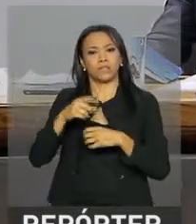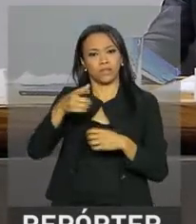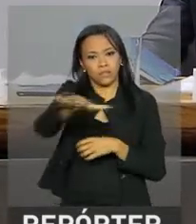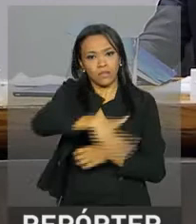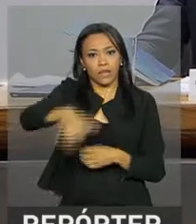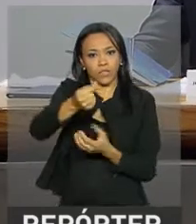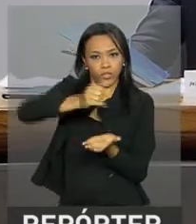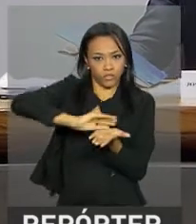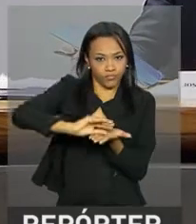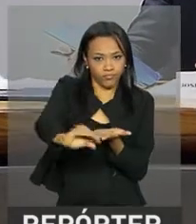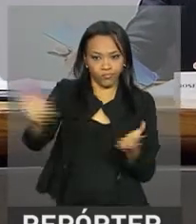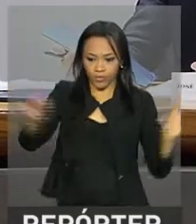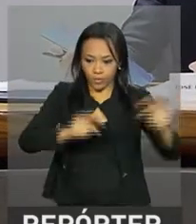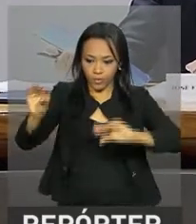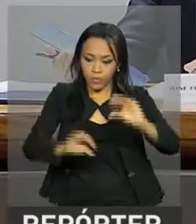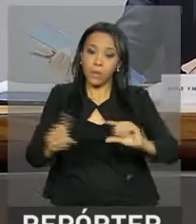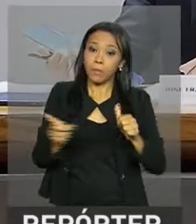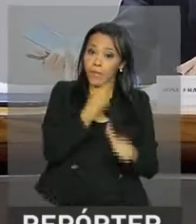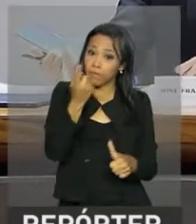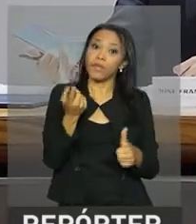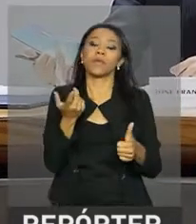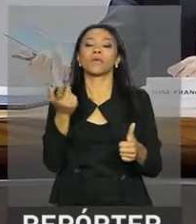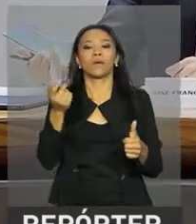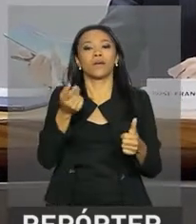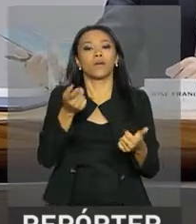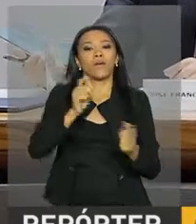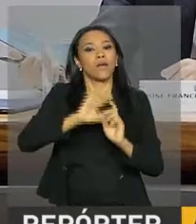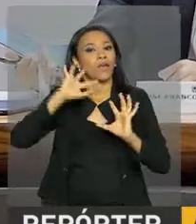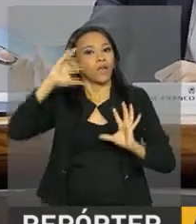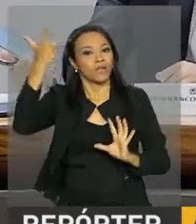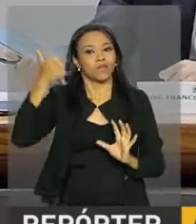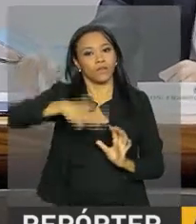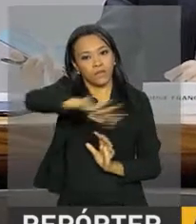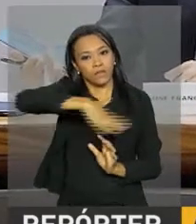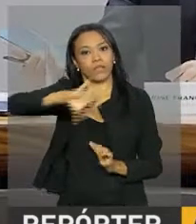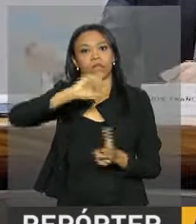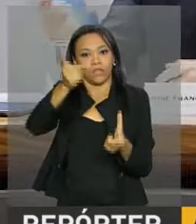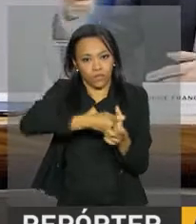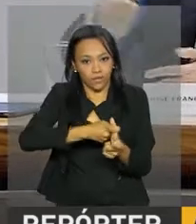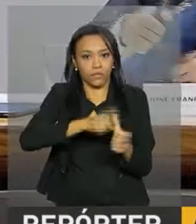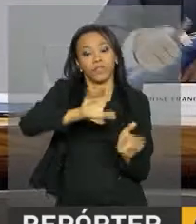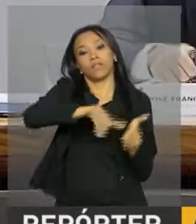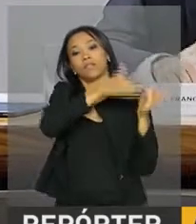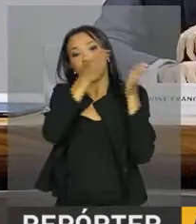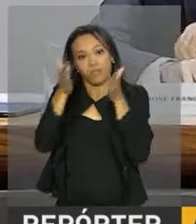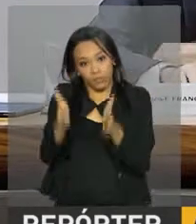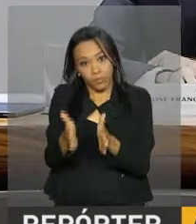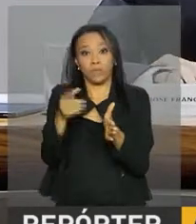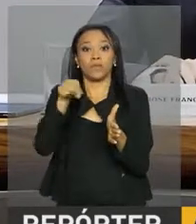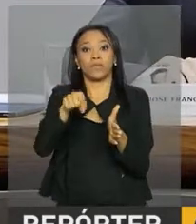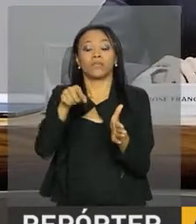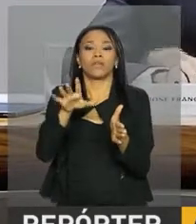trajetória primeiro de estabilidade da dívida pública geral do governo geral um todo e por serem mais um ponto do